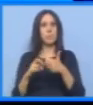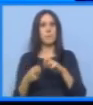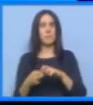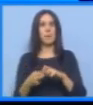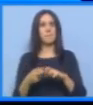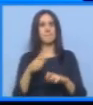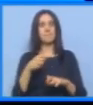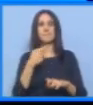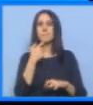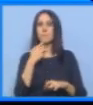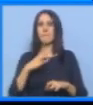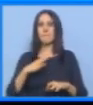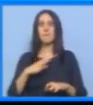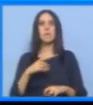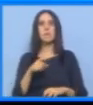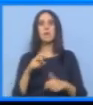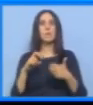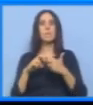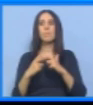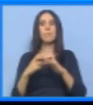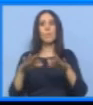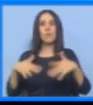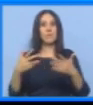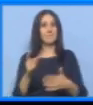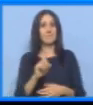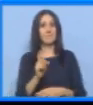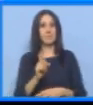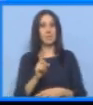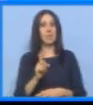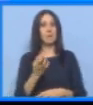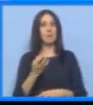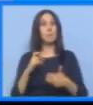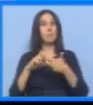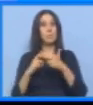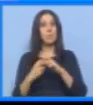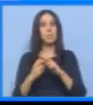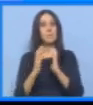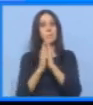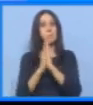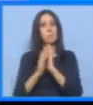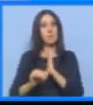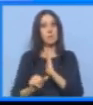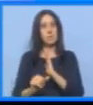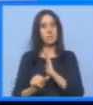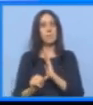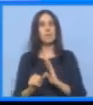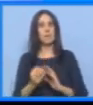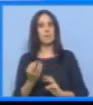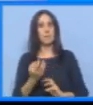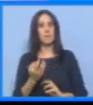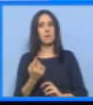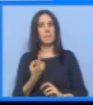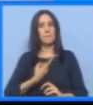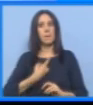ele percebeu que não era um problema qualquer, que era um problema de igreja e que, portanto, devia